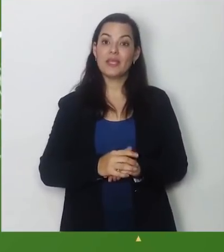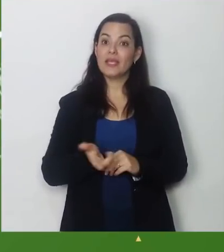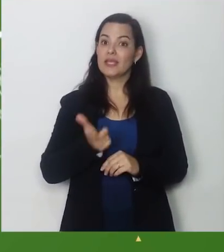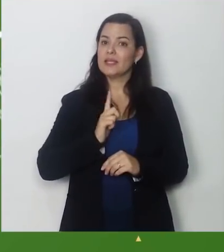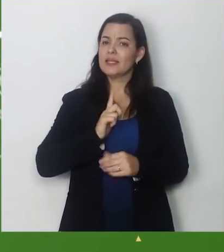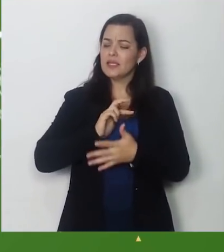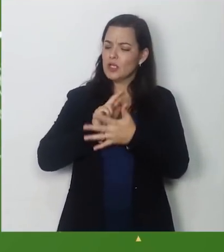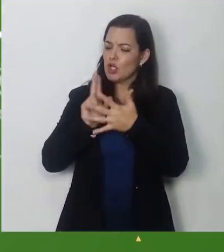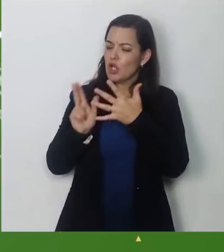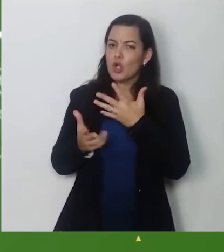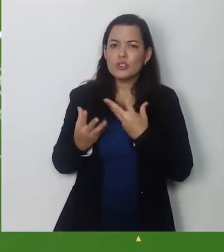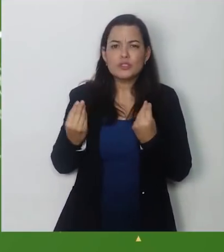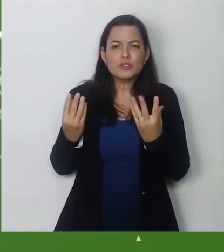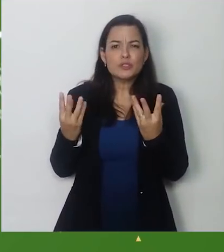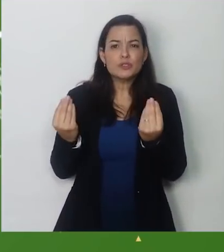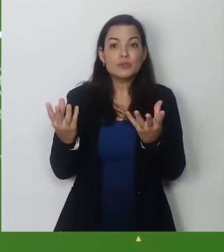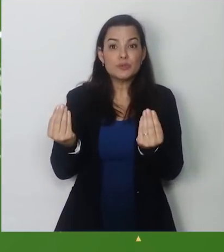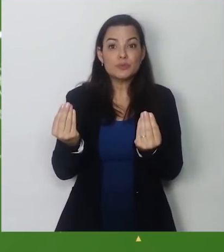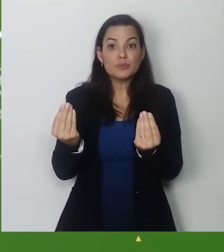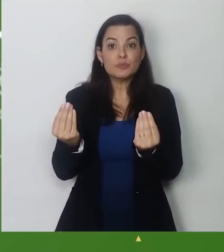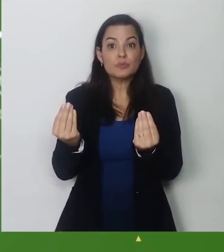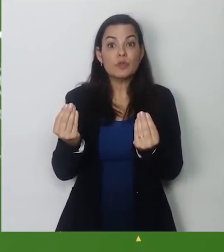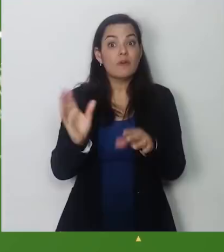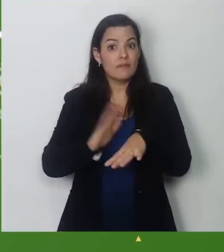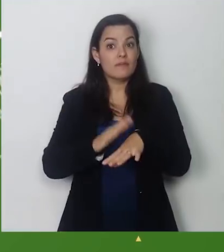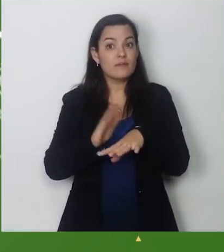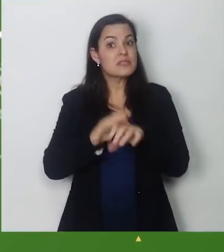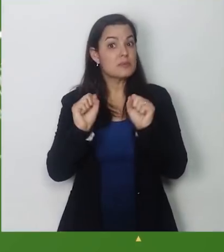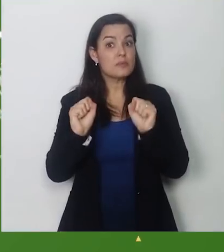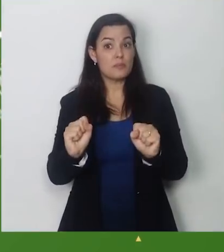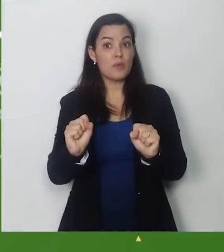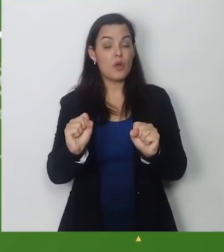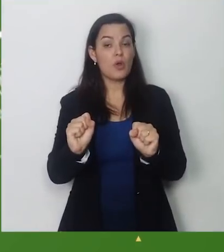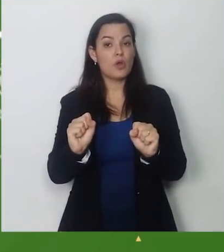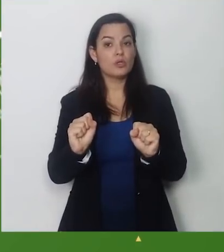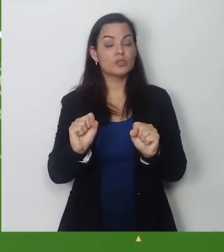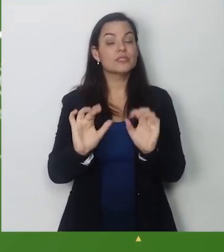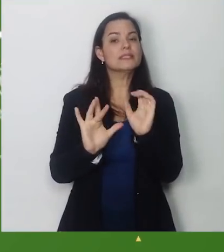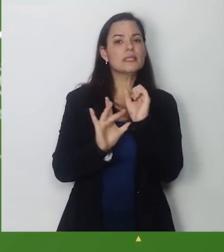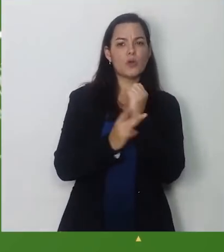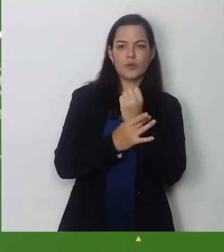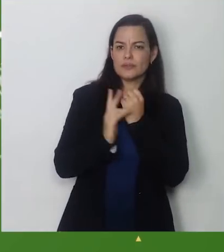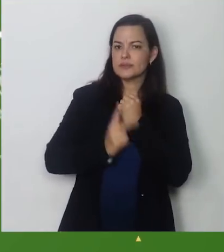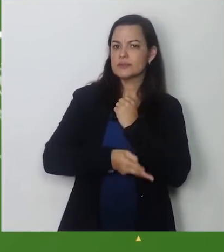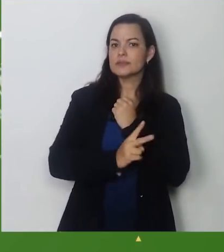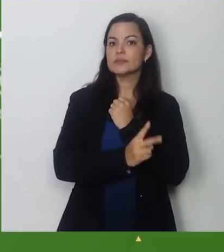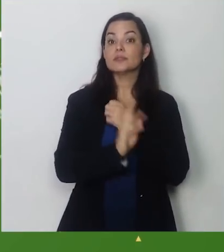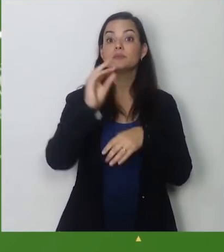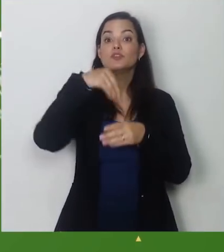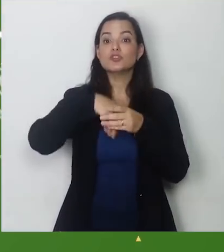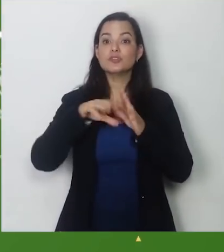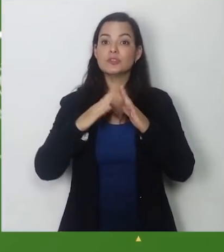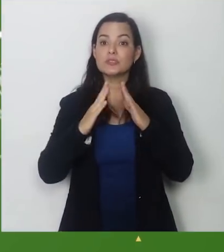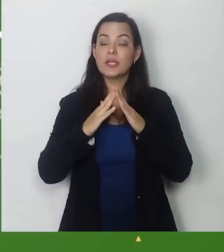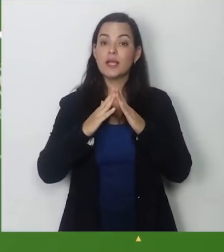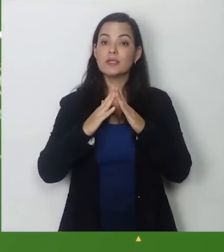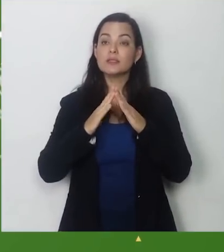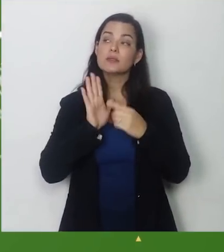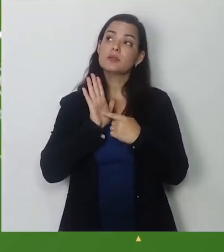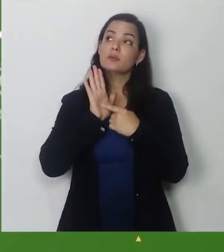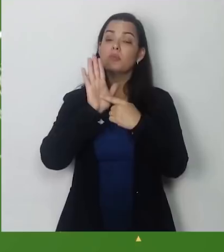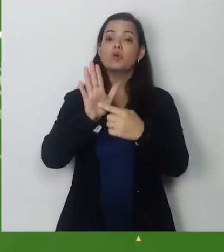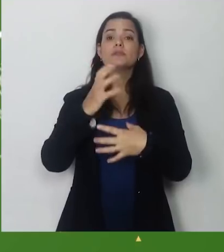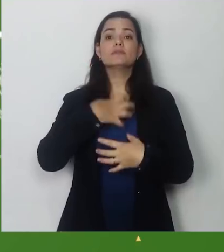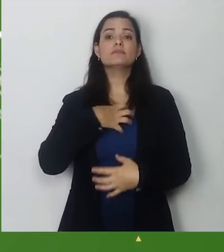muitas coisas que podemos fazer com segurança aí na nossa casa para nos